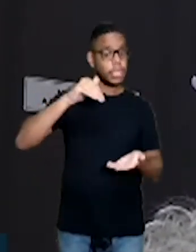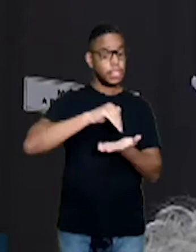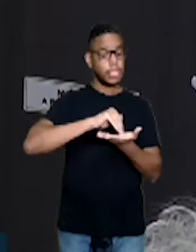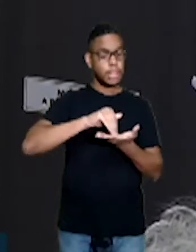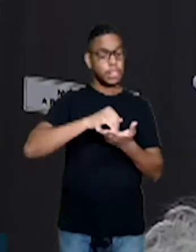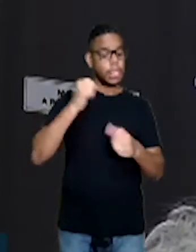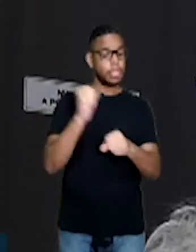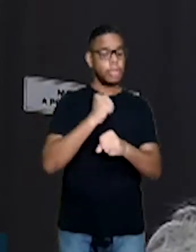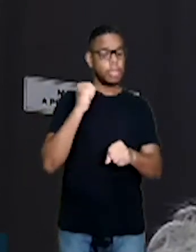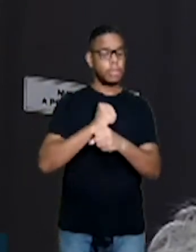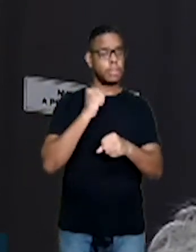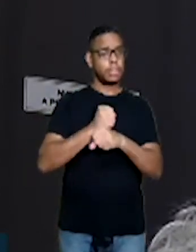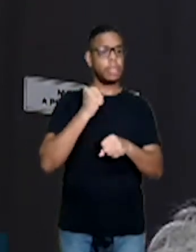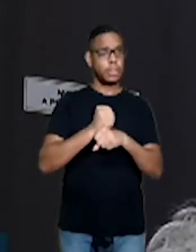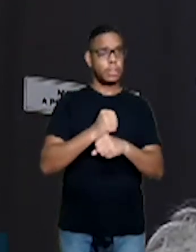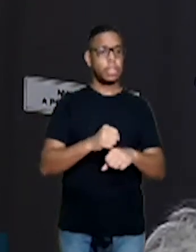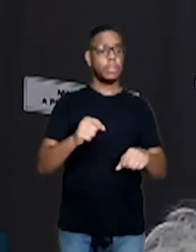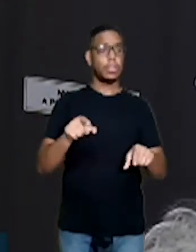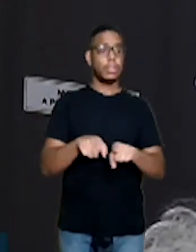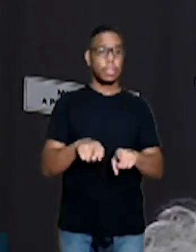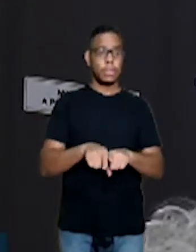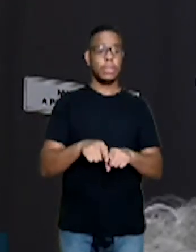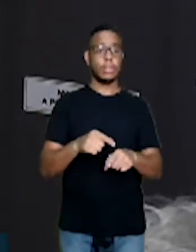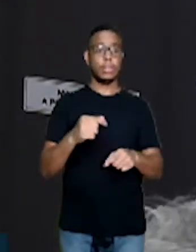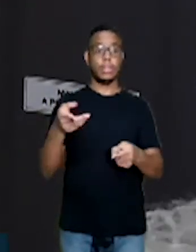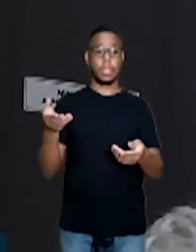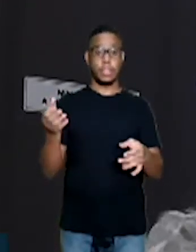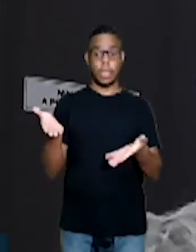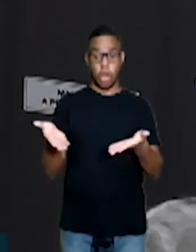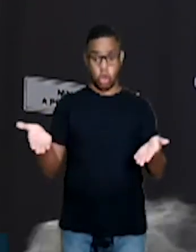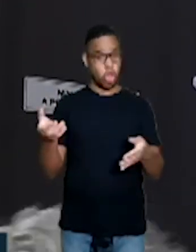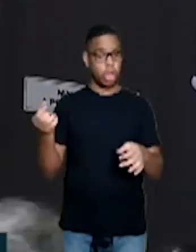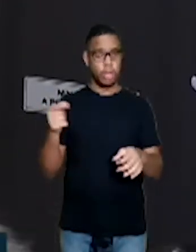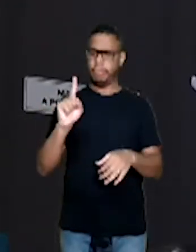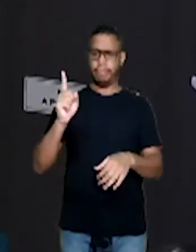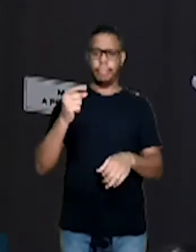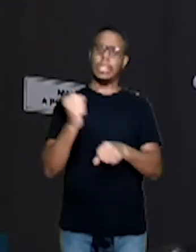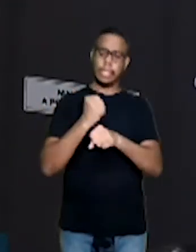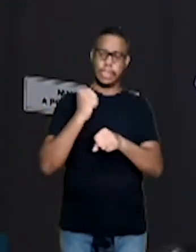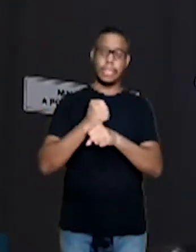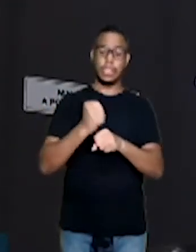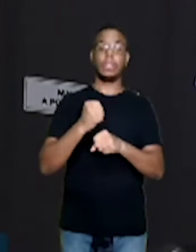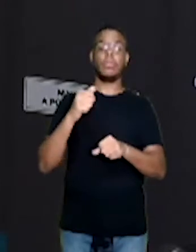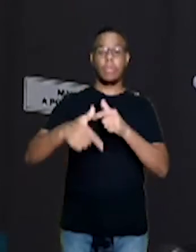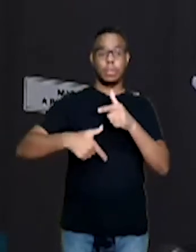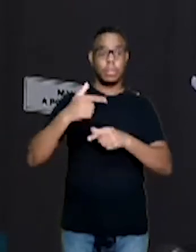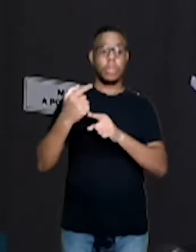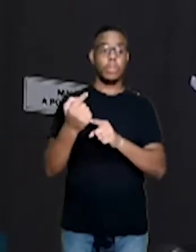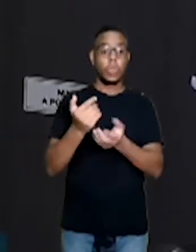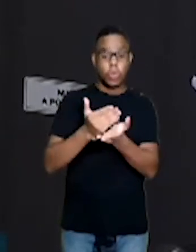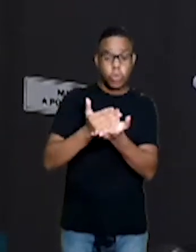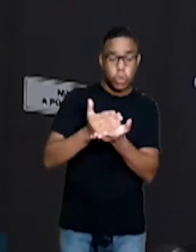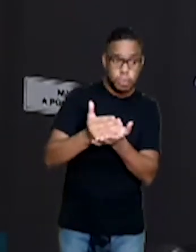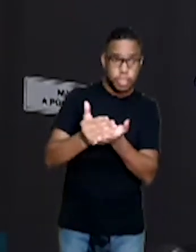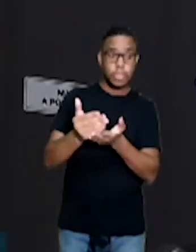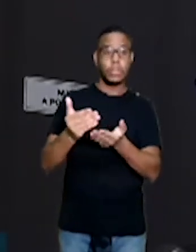Obras, mas não é retrato da Secretaria de Obras agora, é a Secretaria de Obras que começou esse